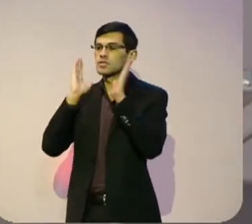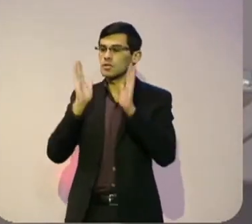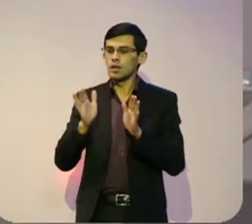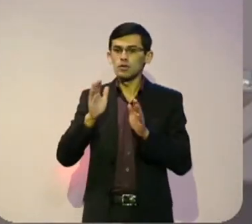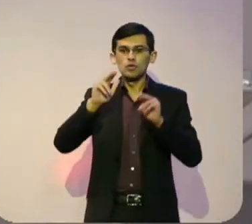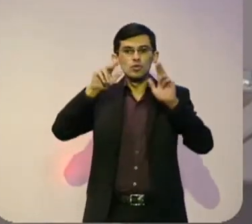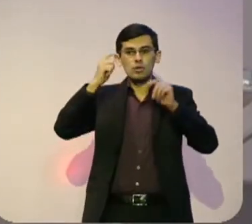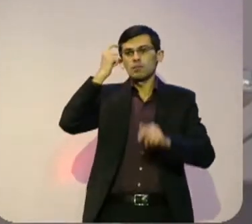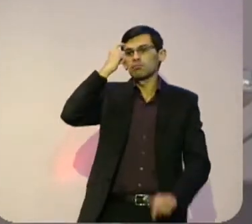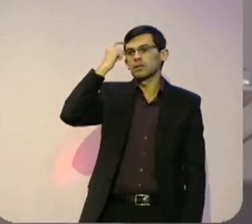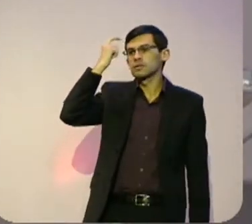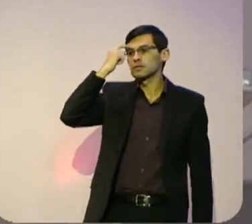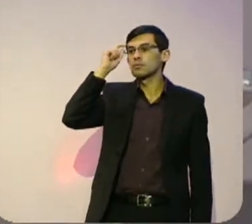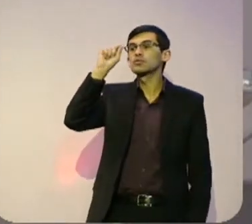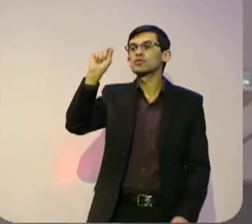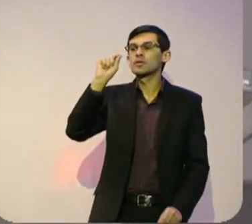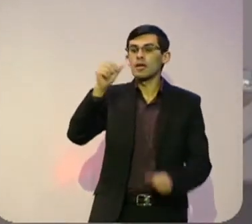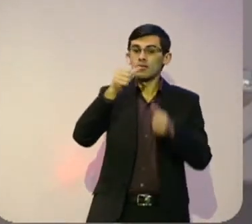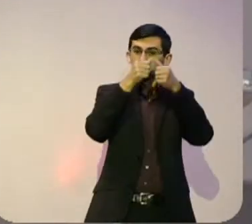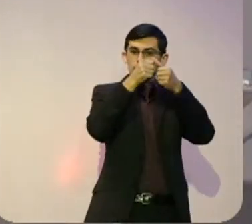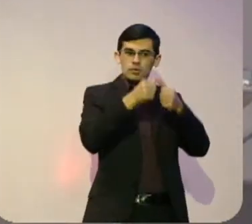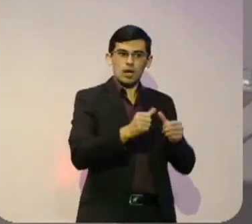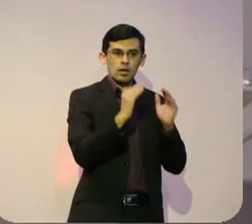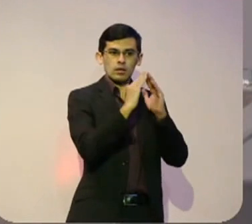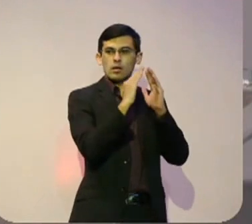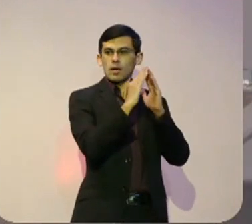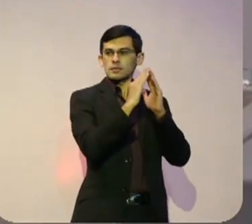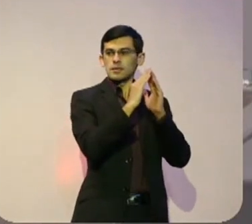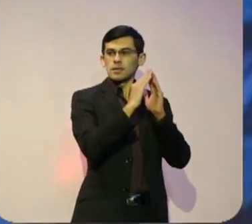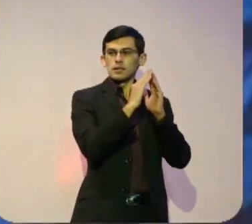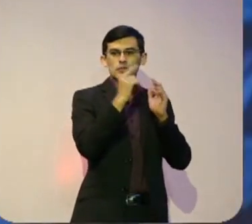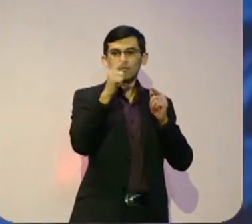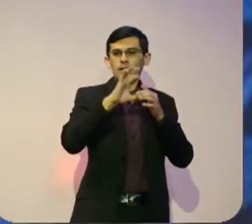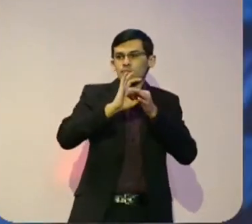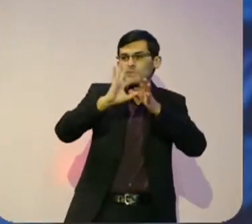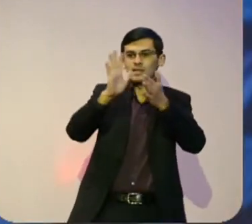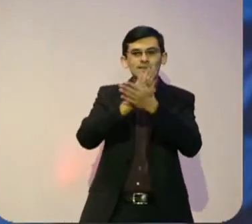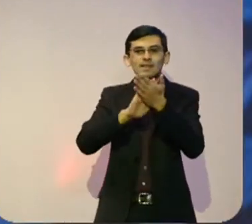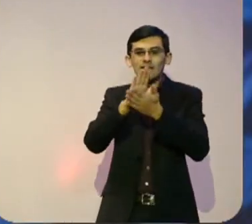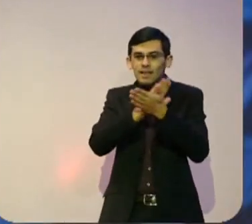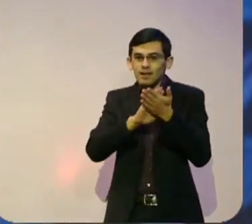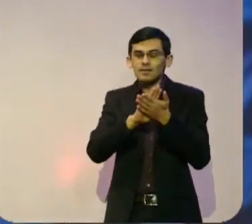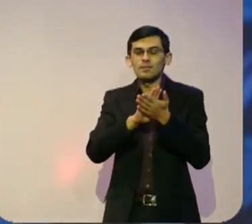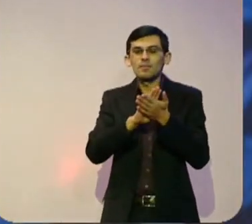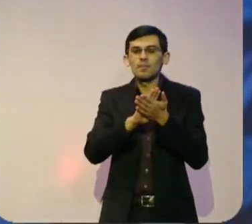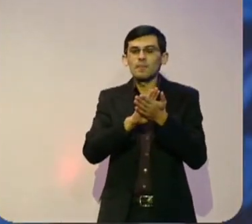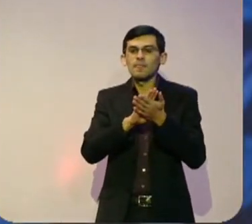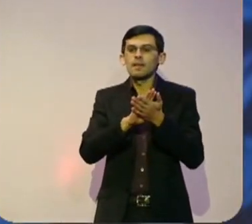Nunca imaginamos que teríamos que ficar confinados dentro da nossa casa sem liberdades.